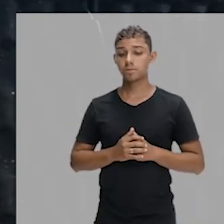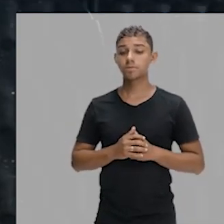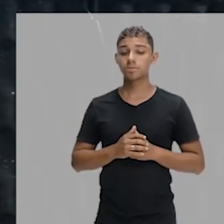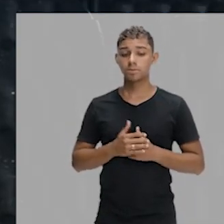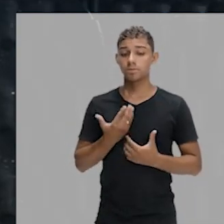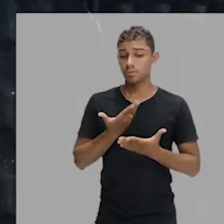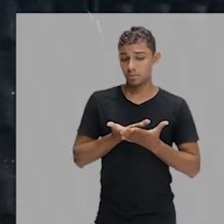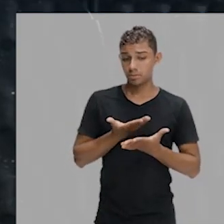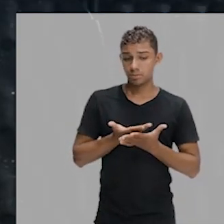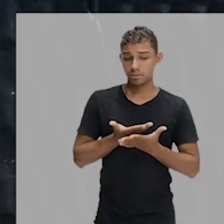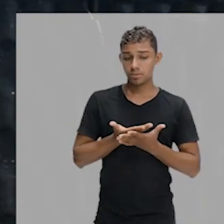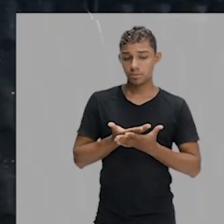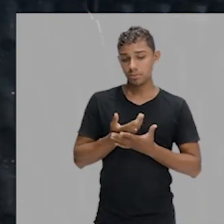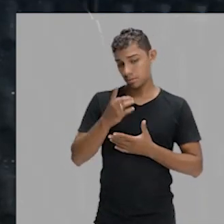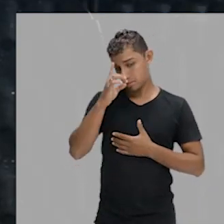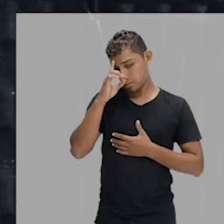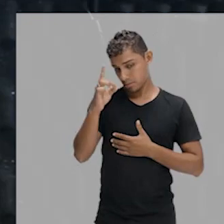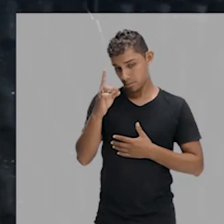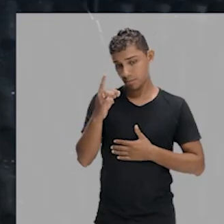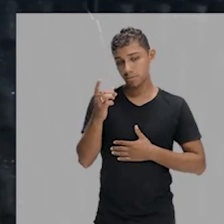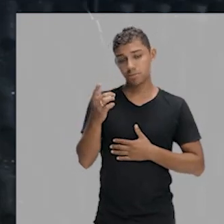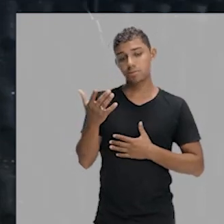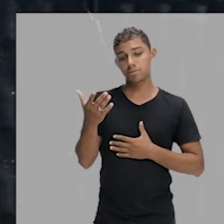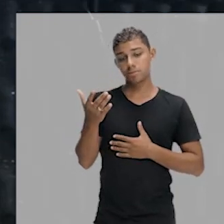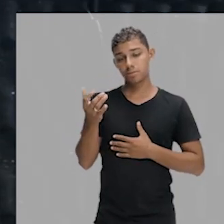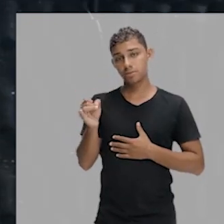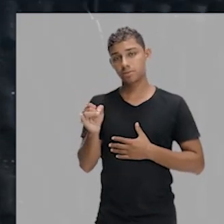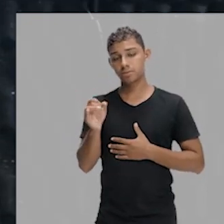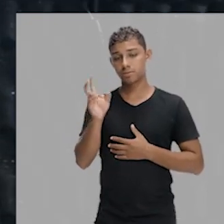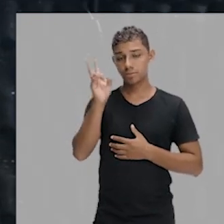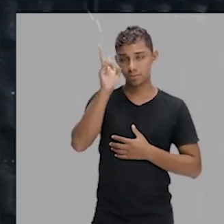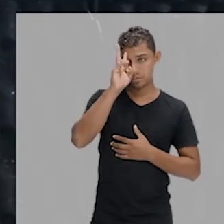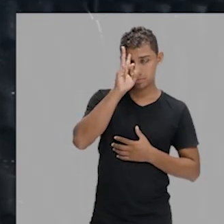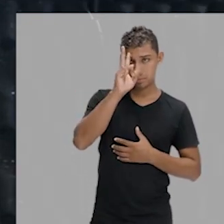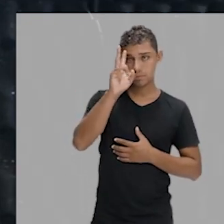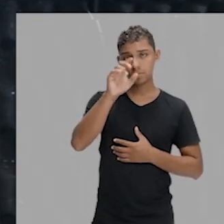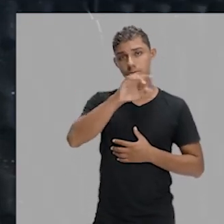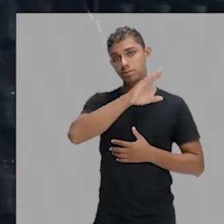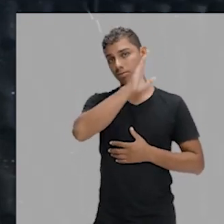apenas estuda nos dias de semana. Então, segunda a